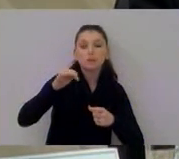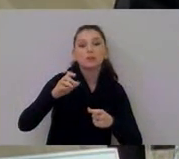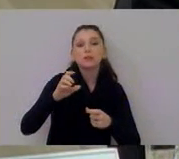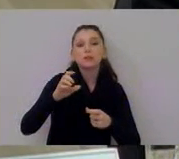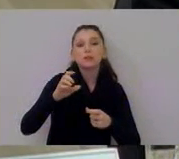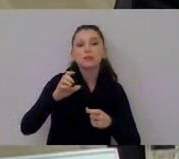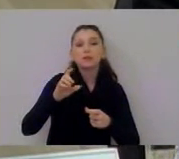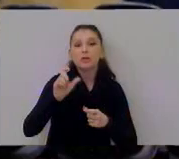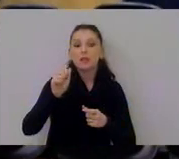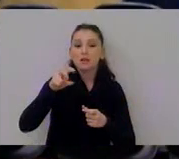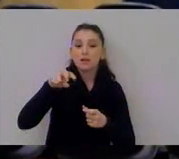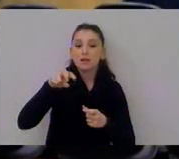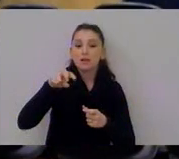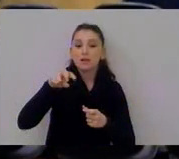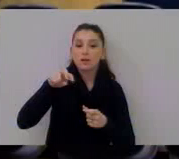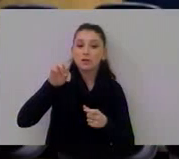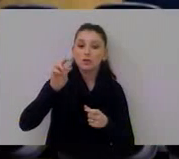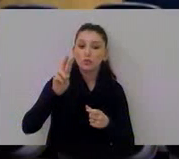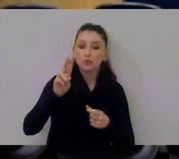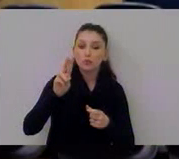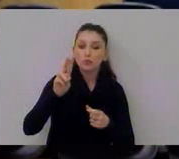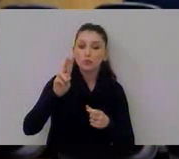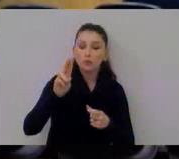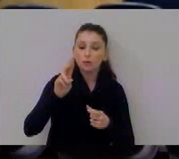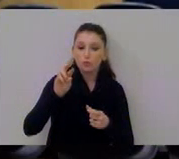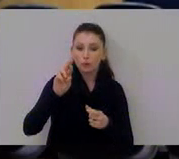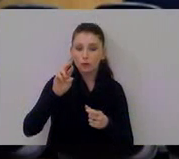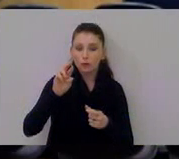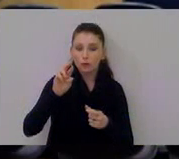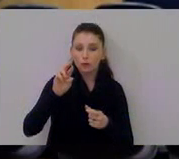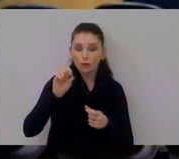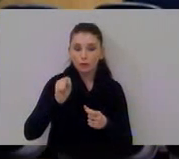O requerimento está em discussão.